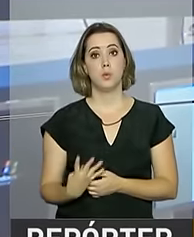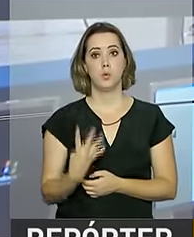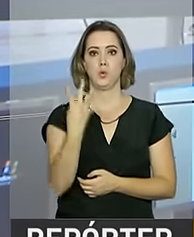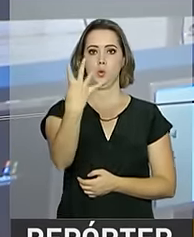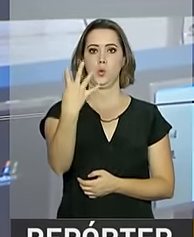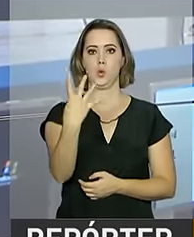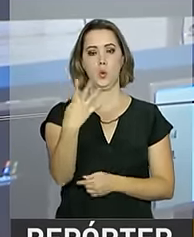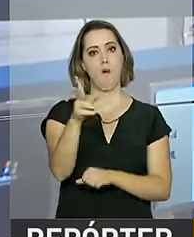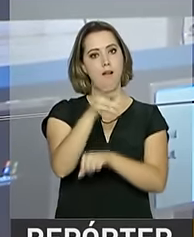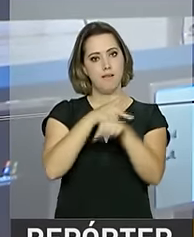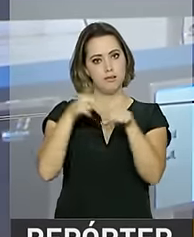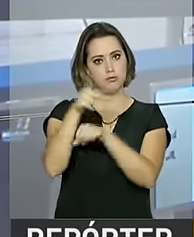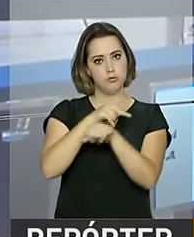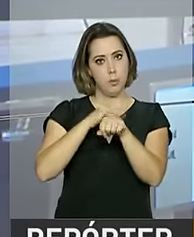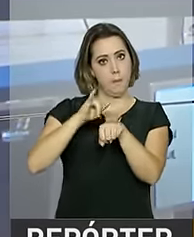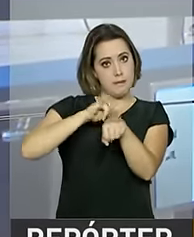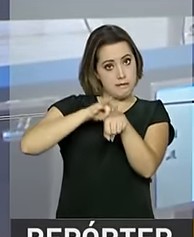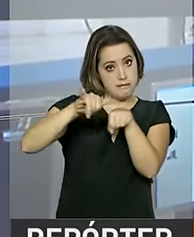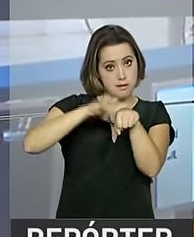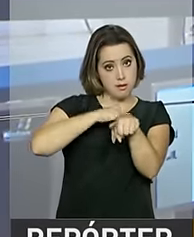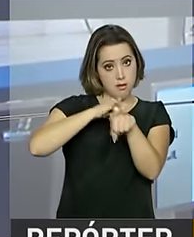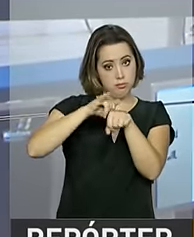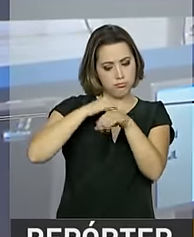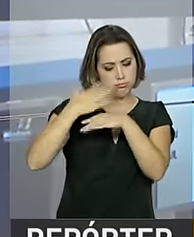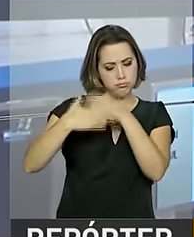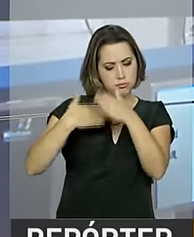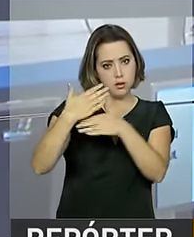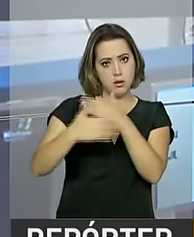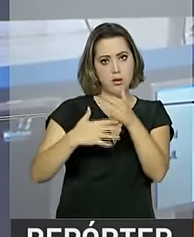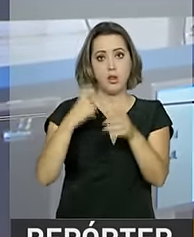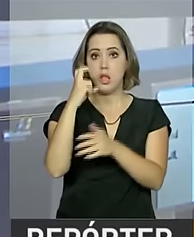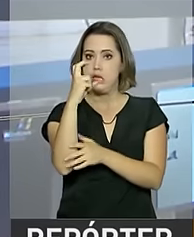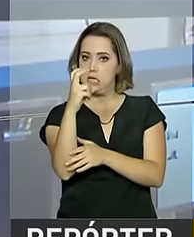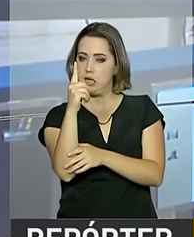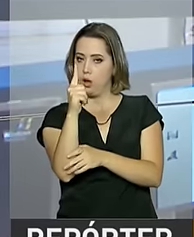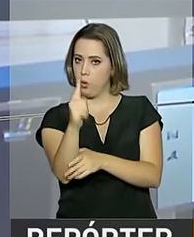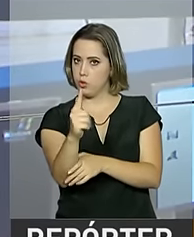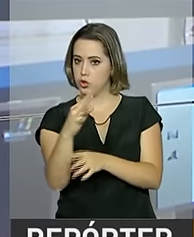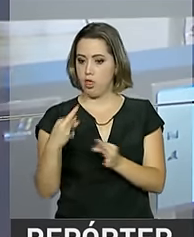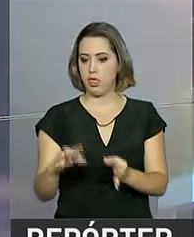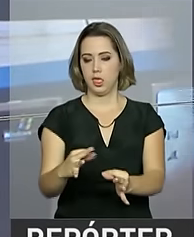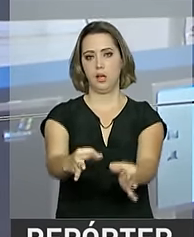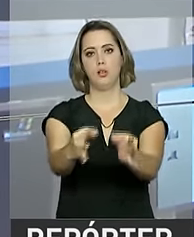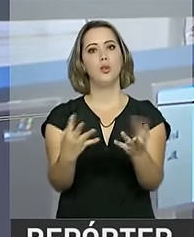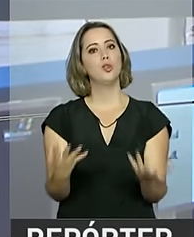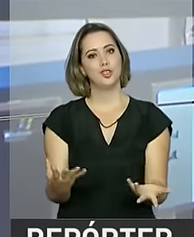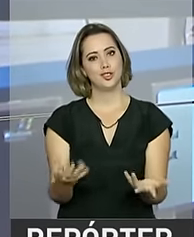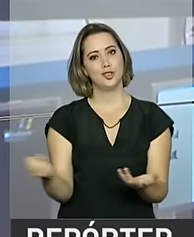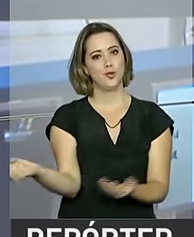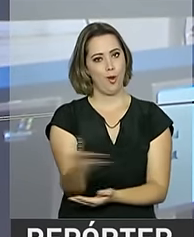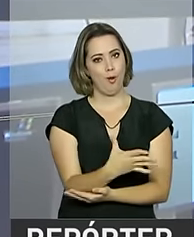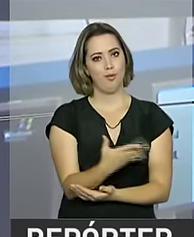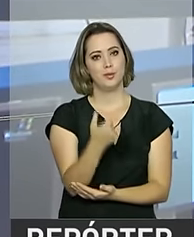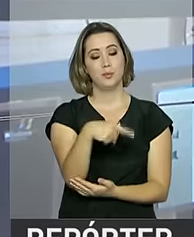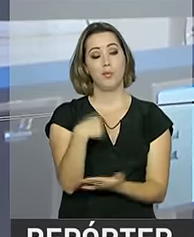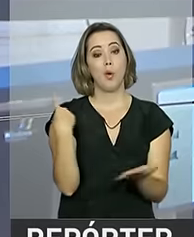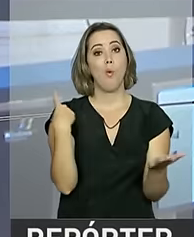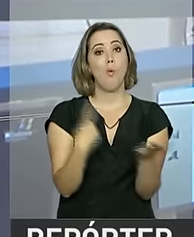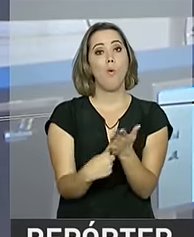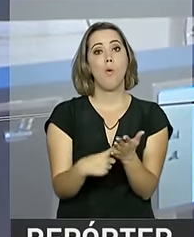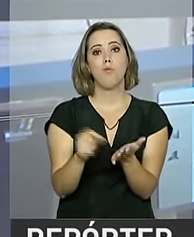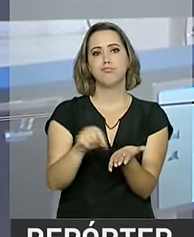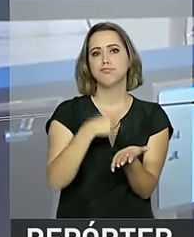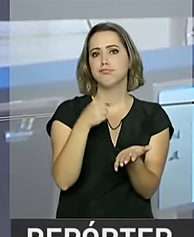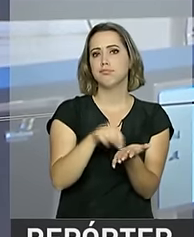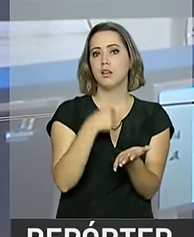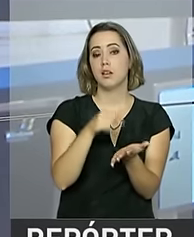quatro países estratégicos para o desenvolvimento da tecnologia 5g um acordo foi assinado com a Europa para ampliar o